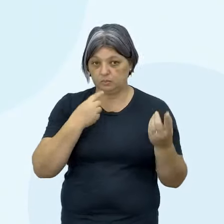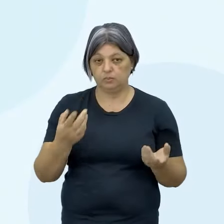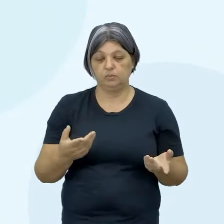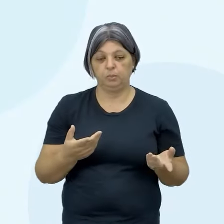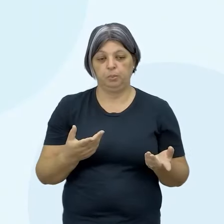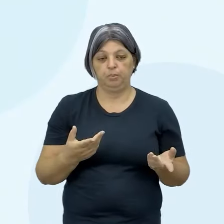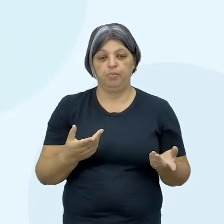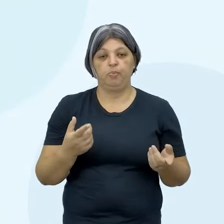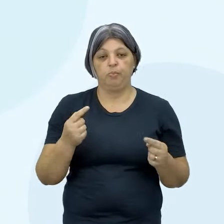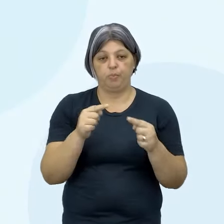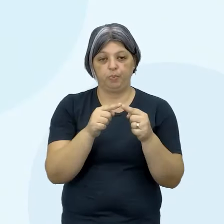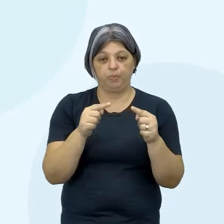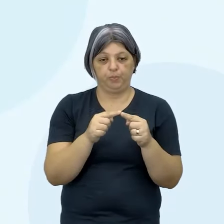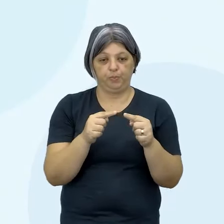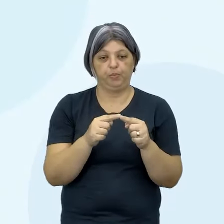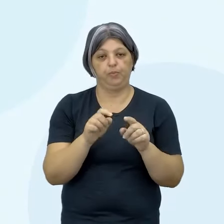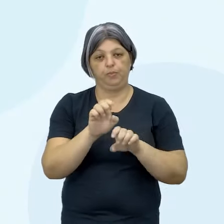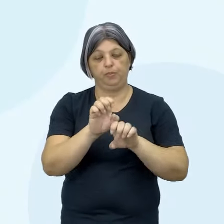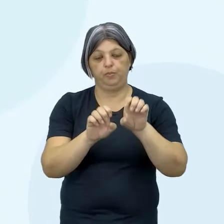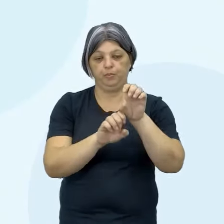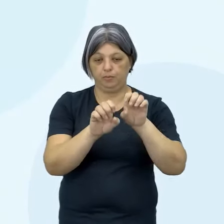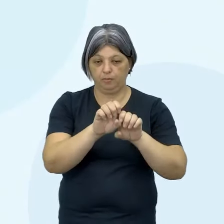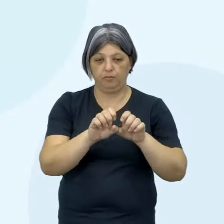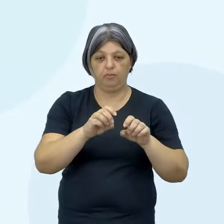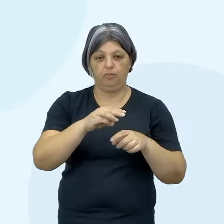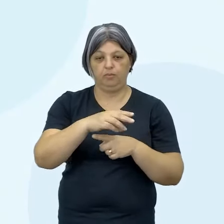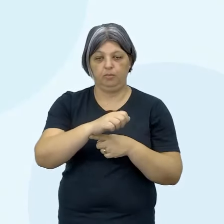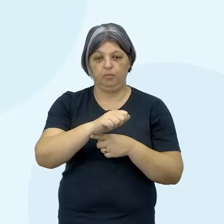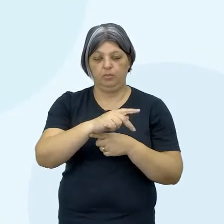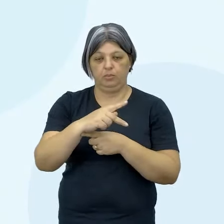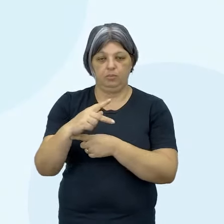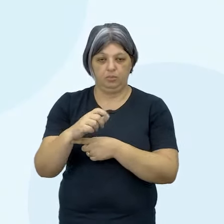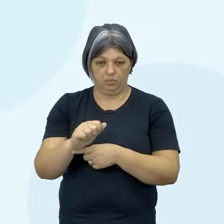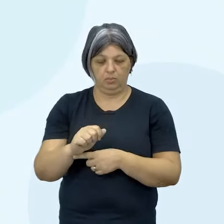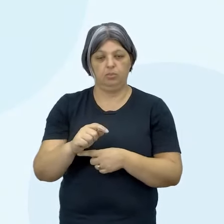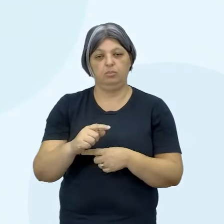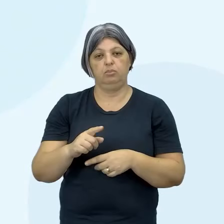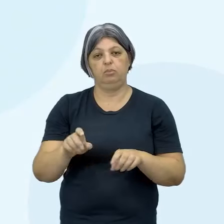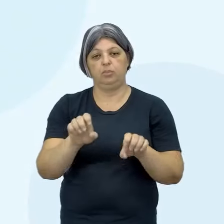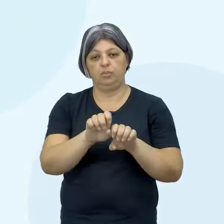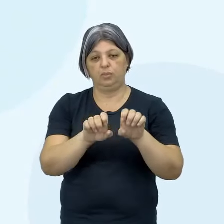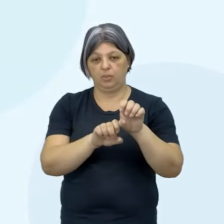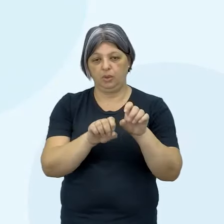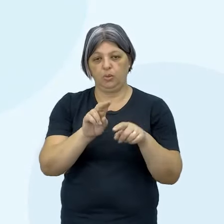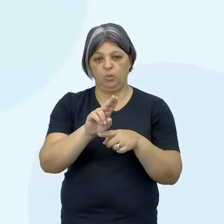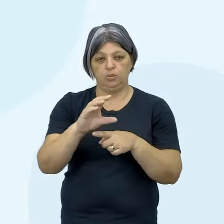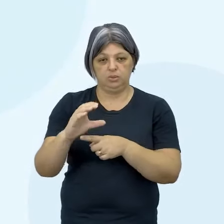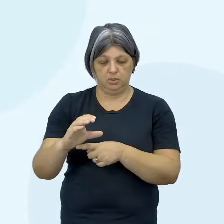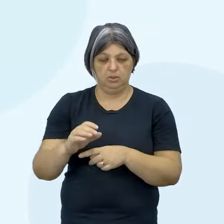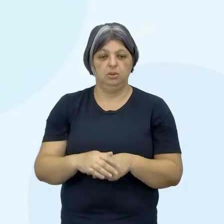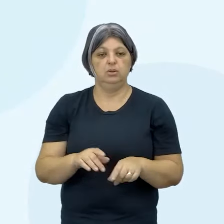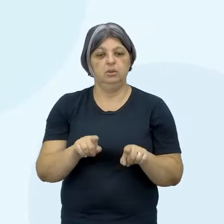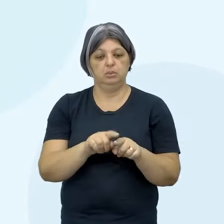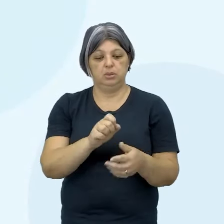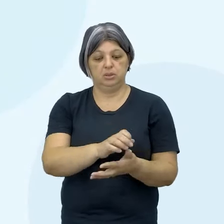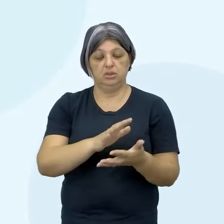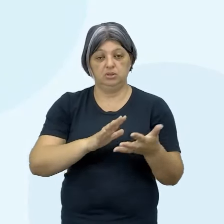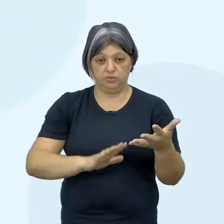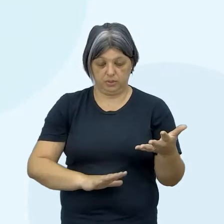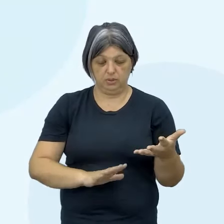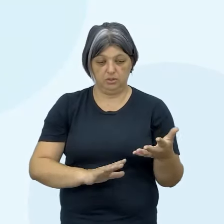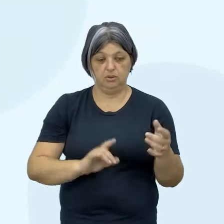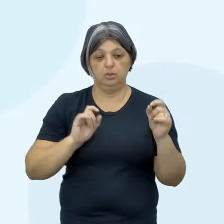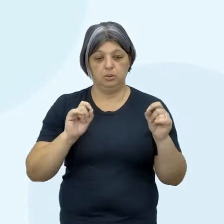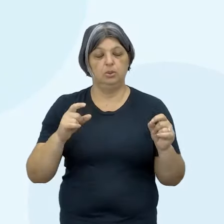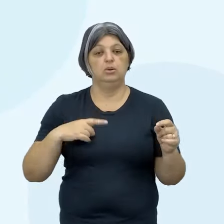ficaram em relação aí à estrutura do mapa, à estrutura das unidades curriculares, das atividades, enfim.